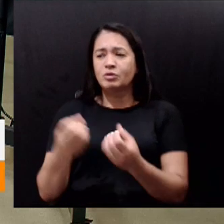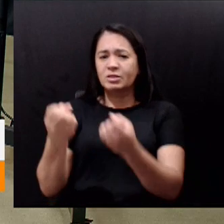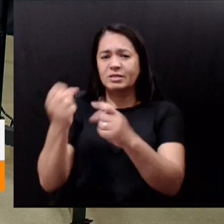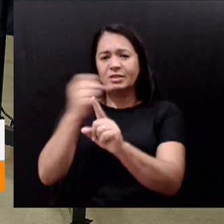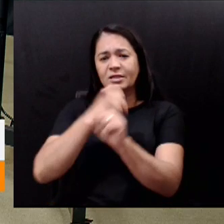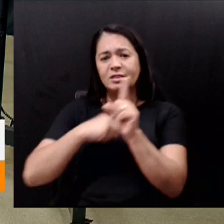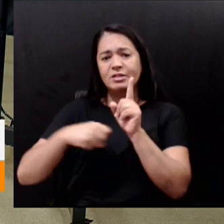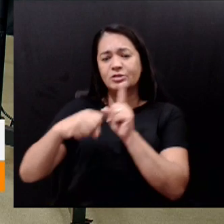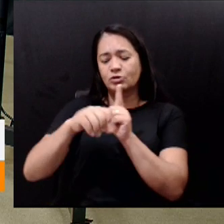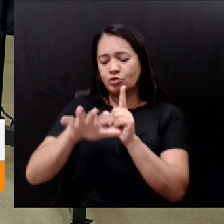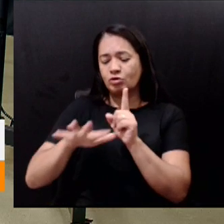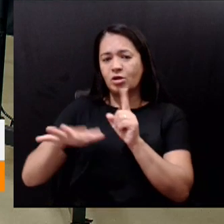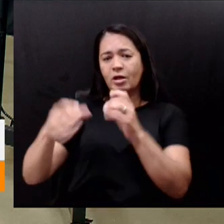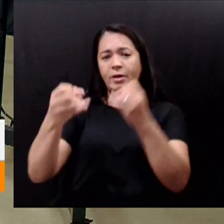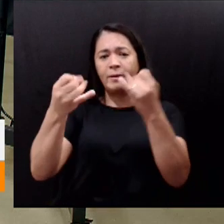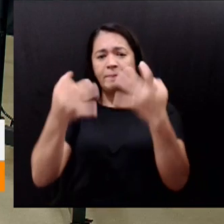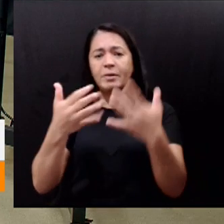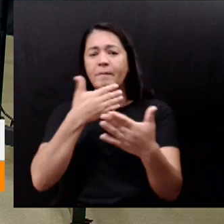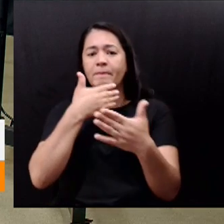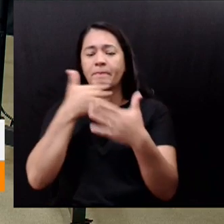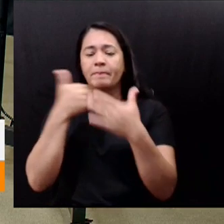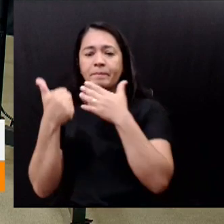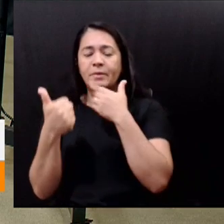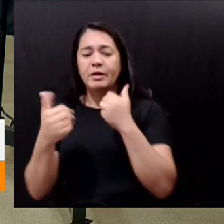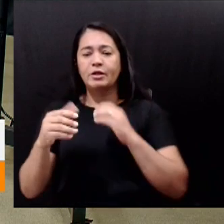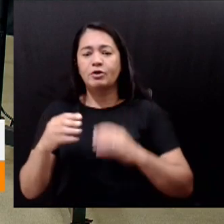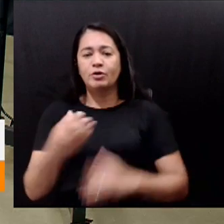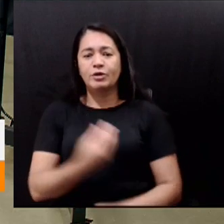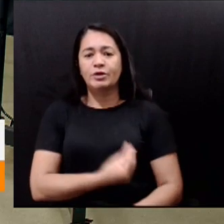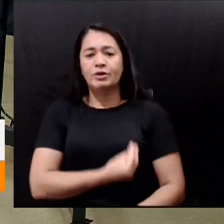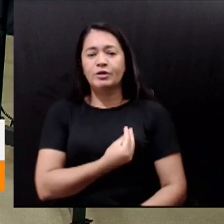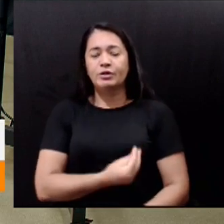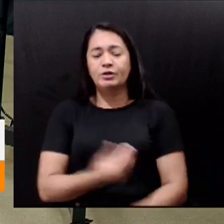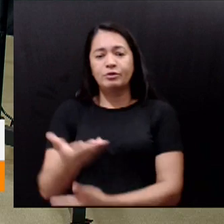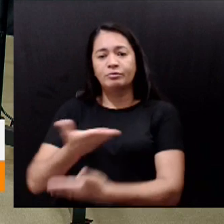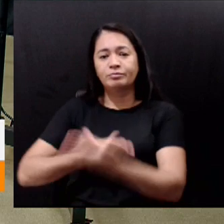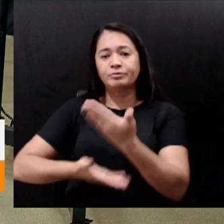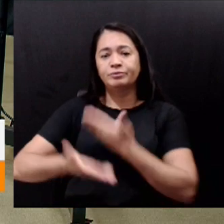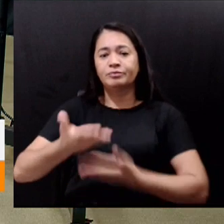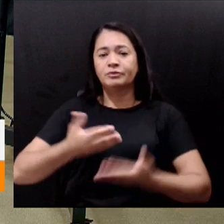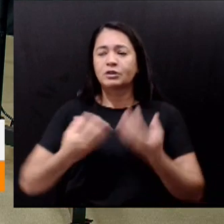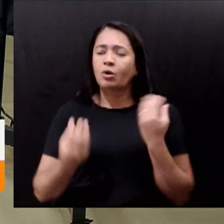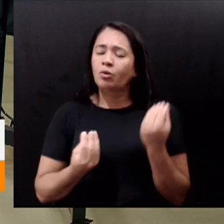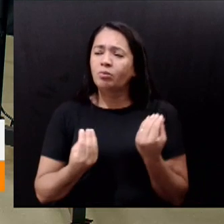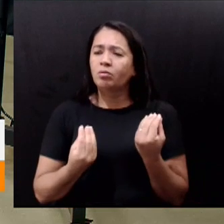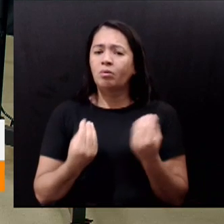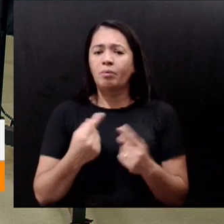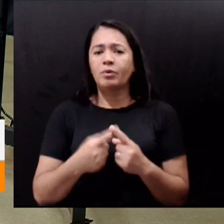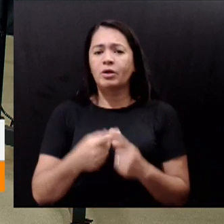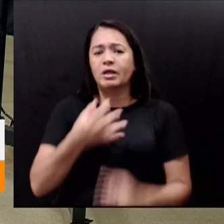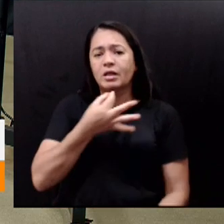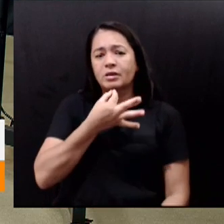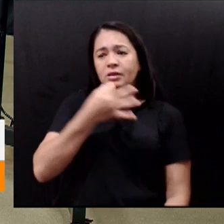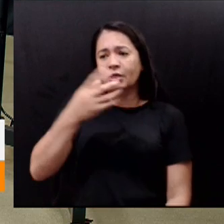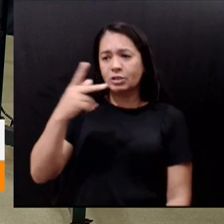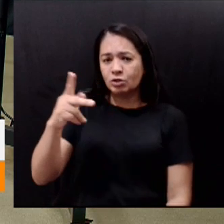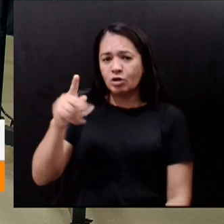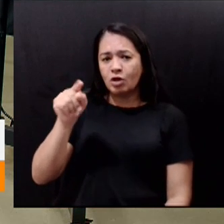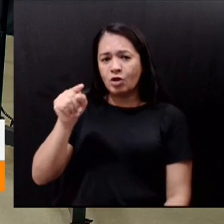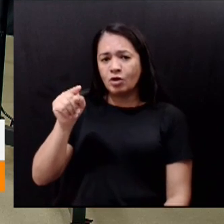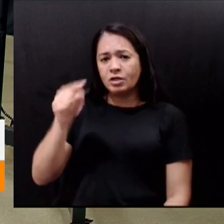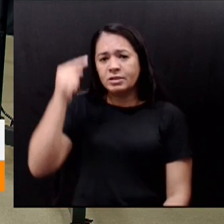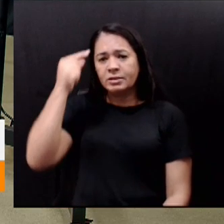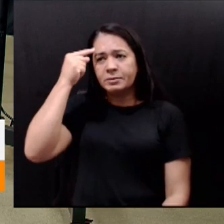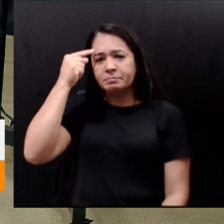quesito melhoramento de convivências, né? Porque, no seu ponto de vista, você acha que no rumo que as